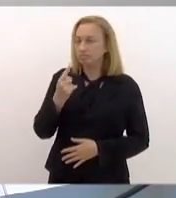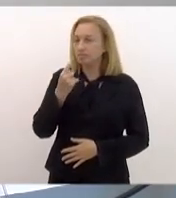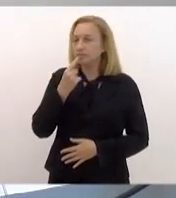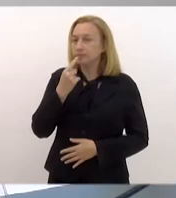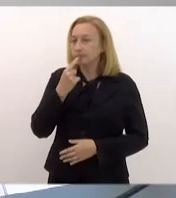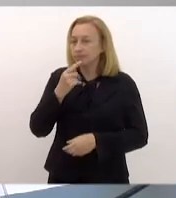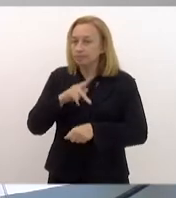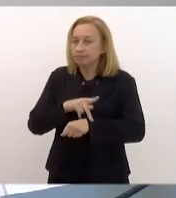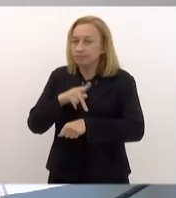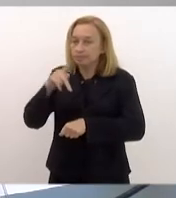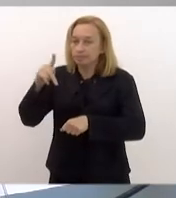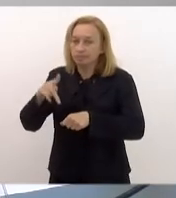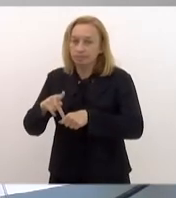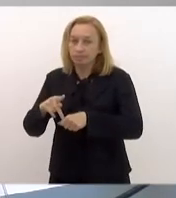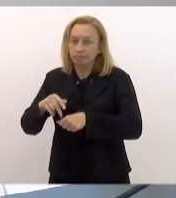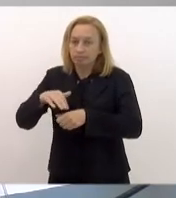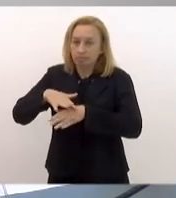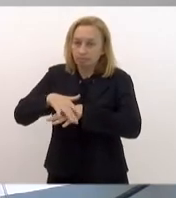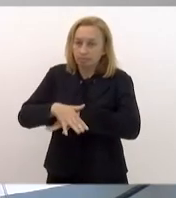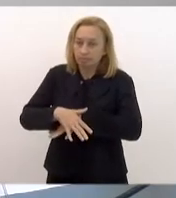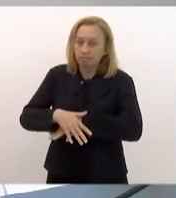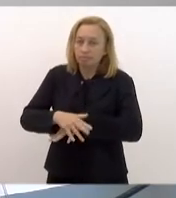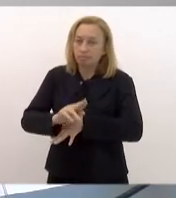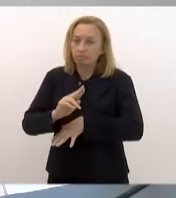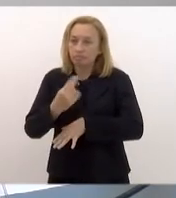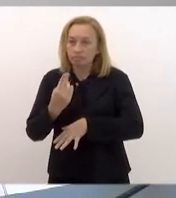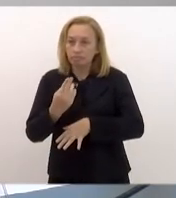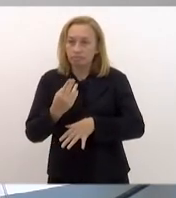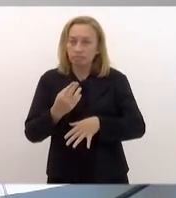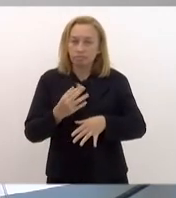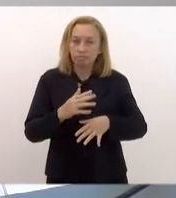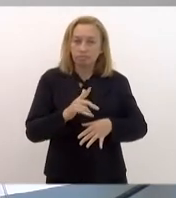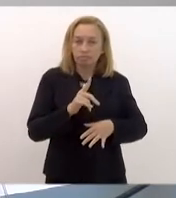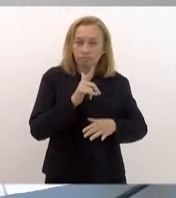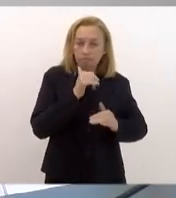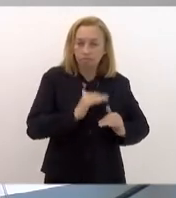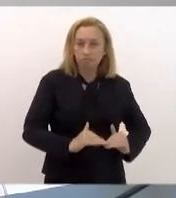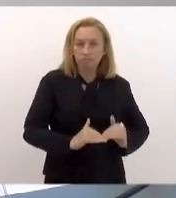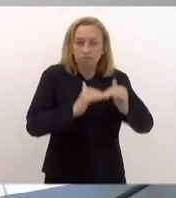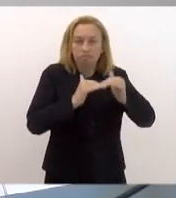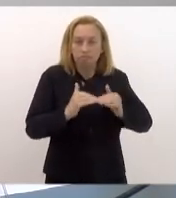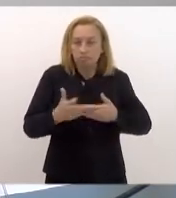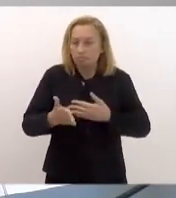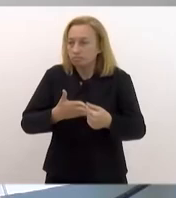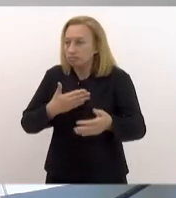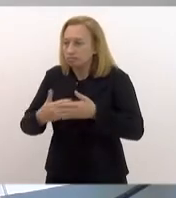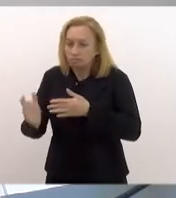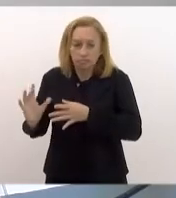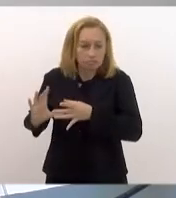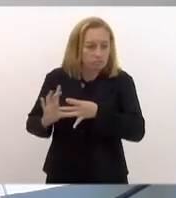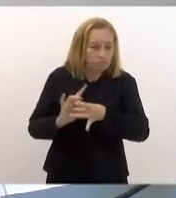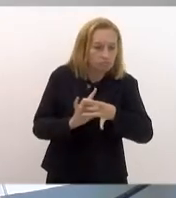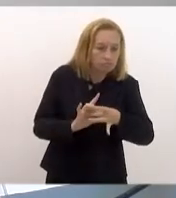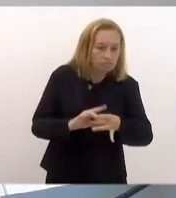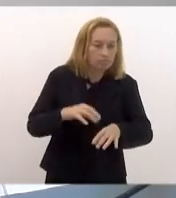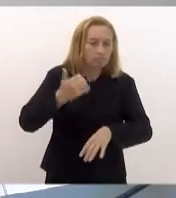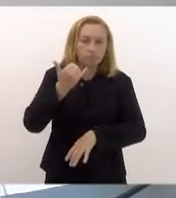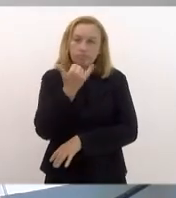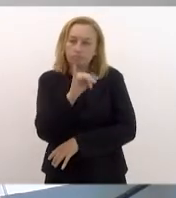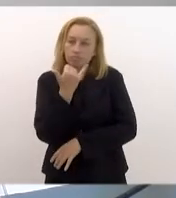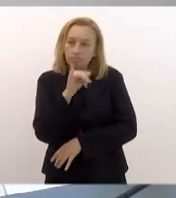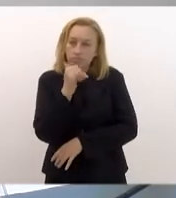qualquer ligação de serviço público, isto é, energia, água,